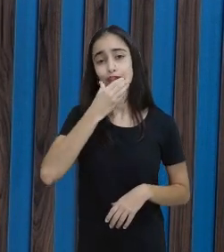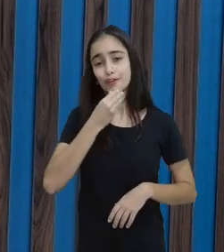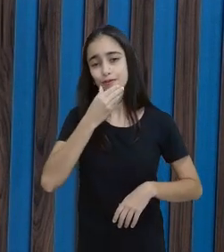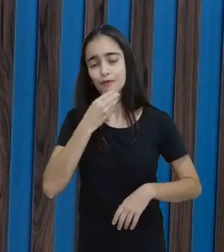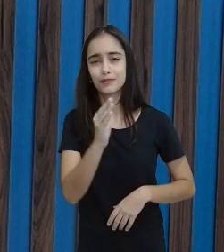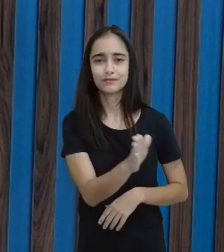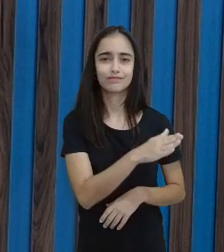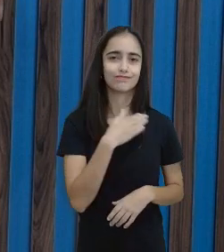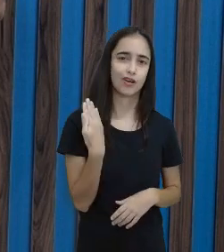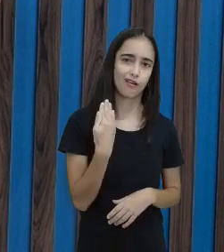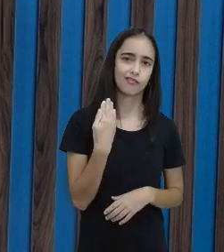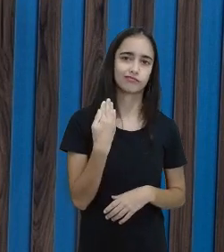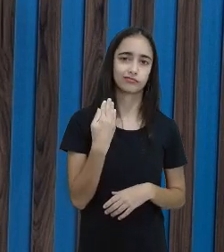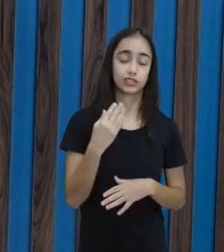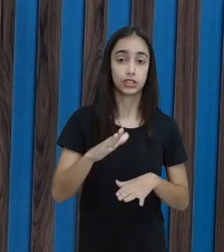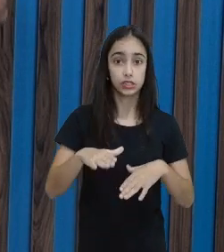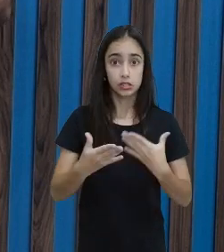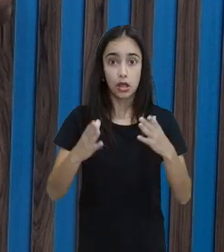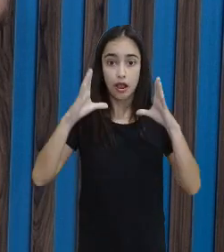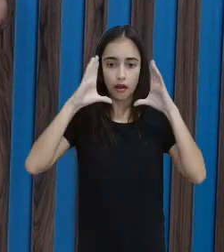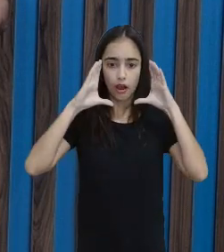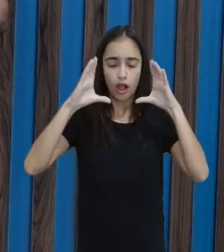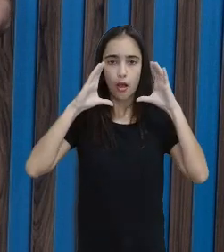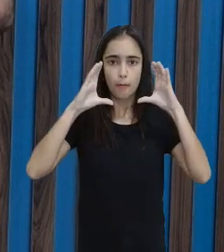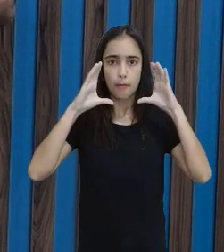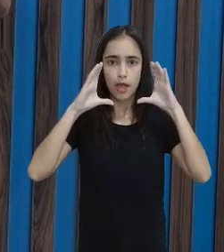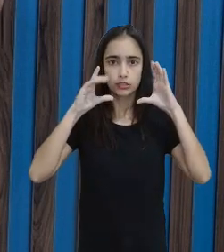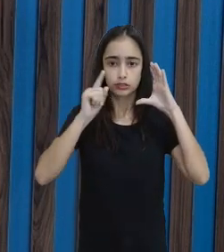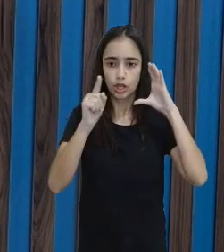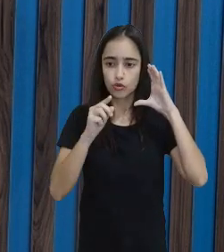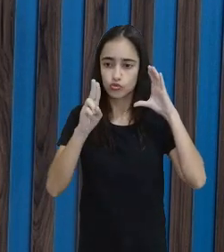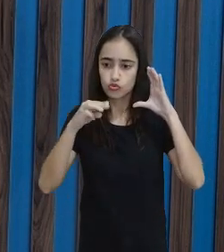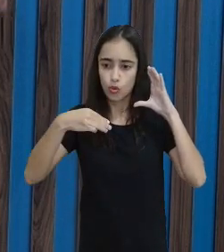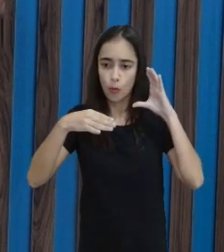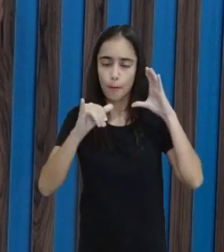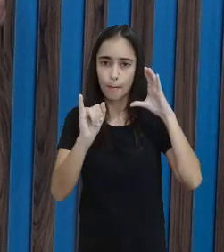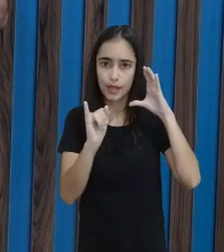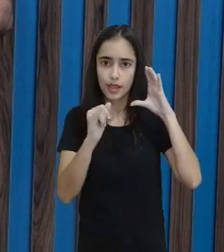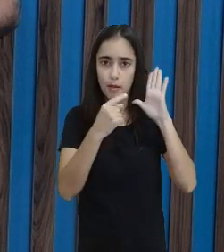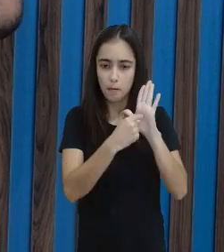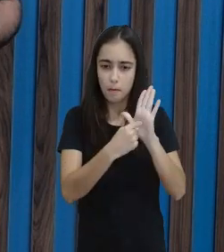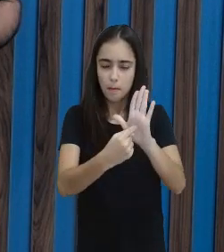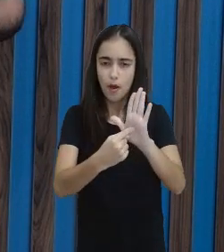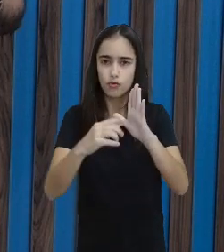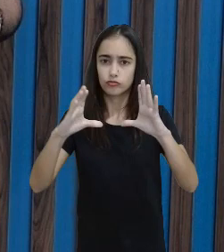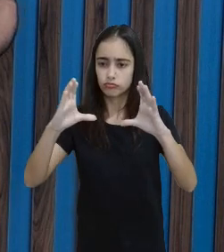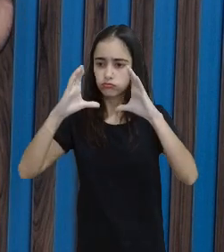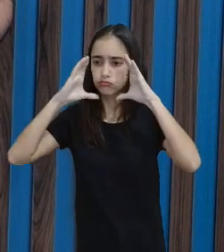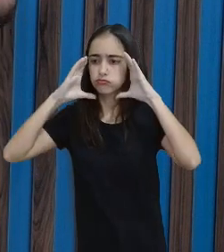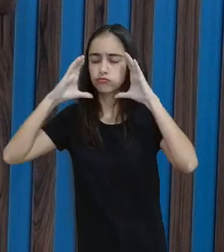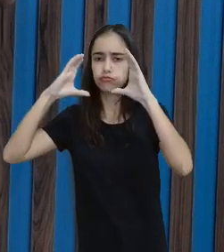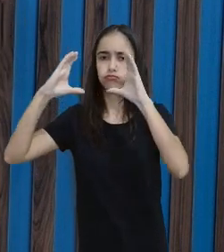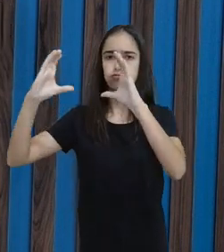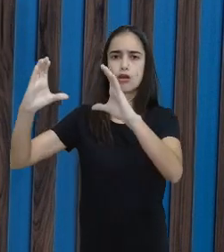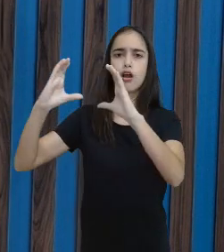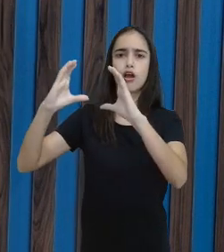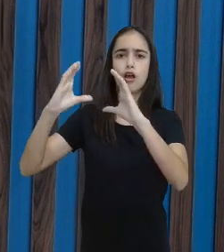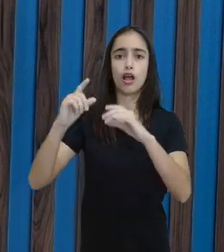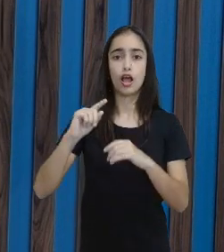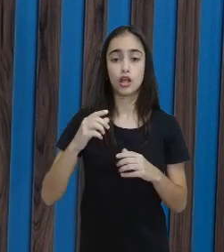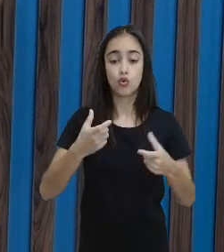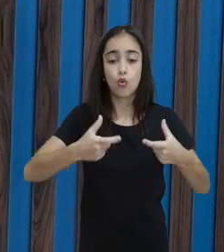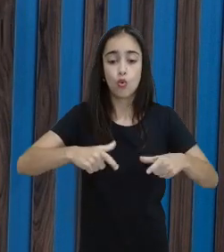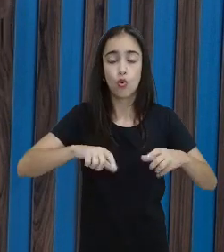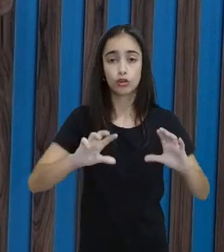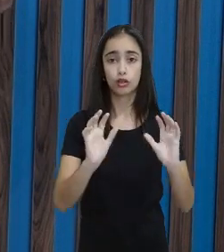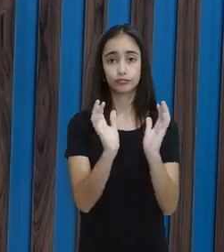e a sua cabeça vai ser exposta em Recife para acabar com a ideia de que o Zumbi era imortal. Então, por que a gente